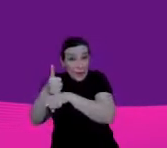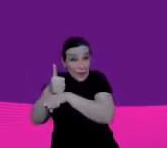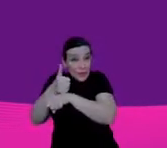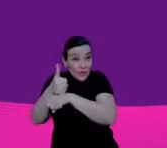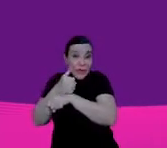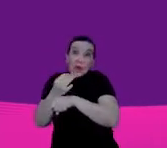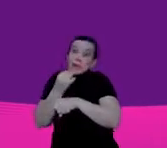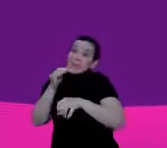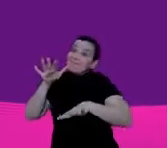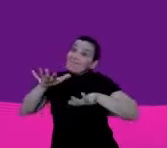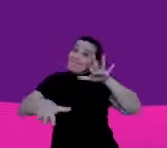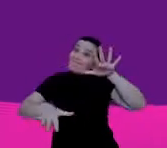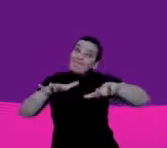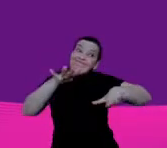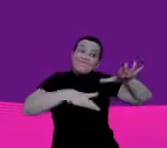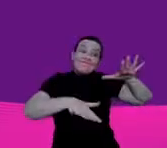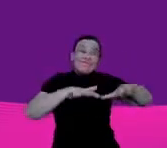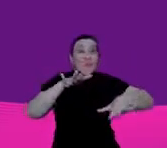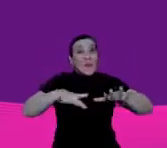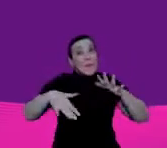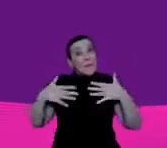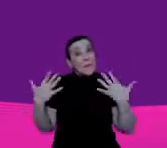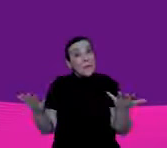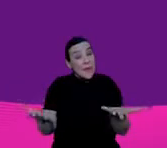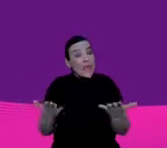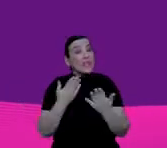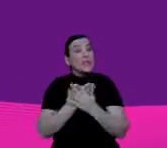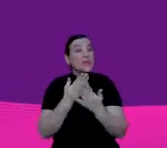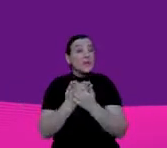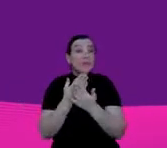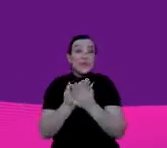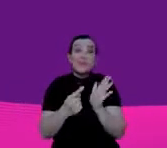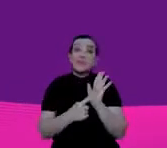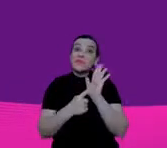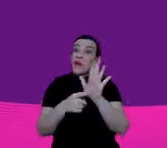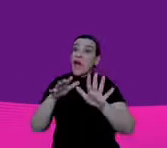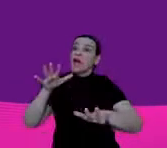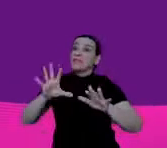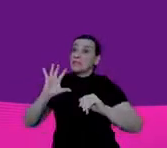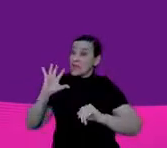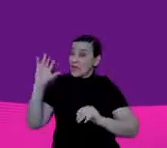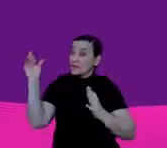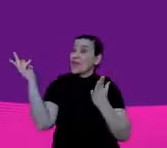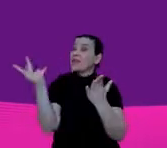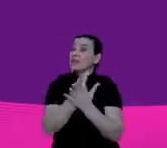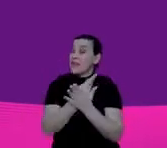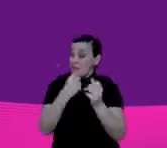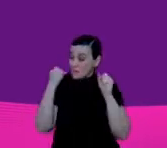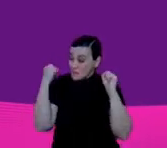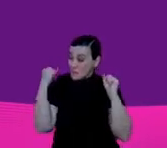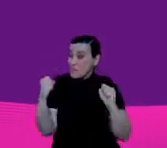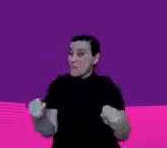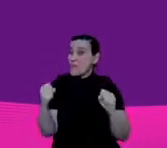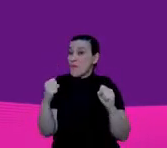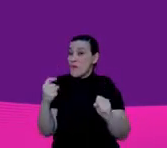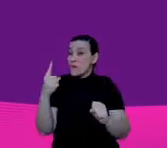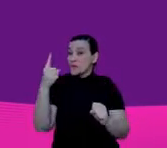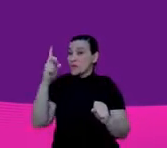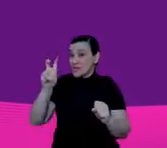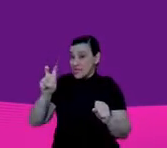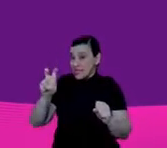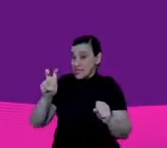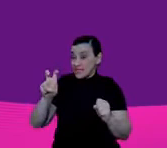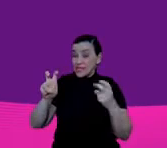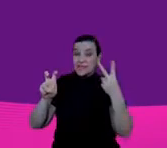Né? Na prática clínica, os estudos mostram que erros são comuns, podem variar de 15% a 24%,